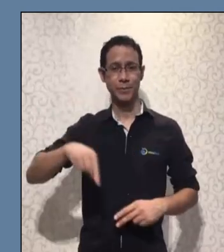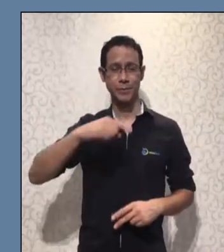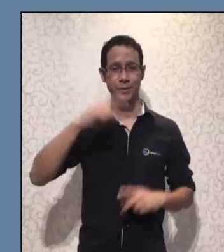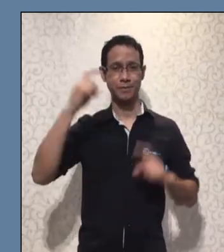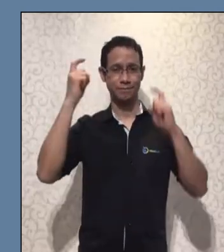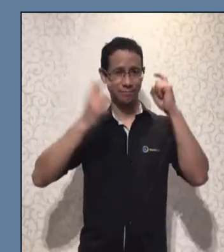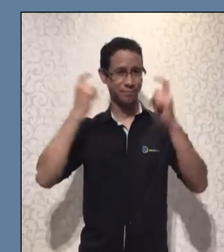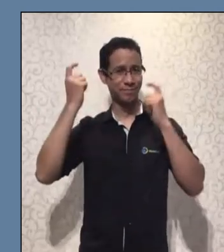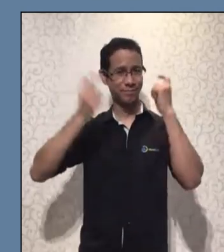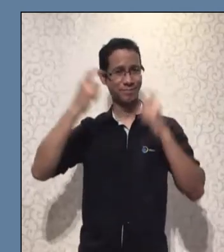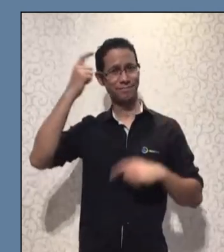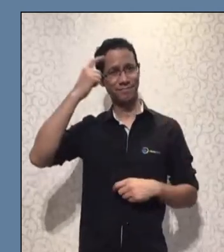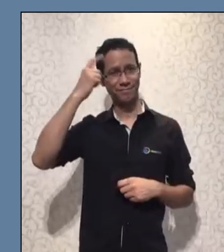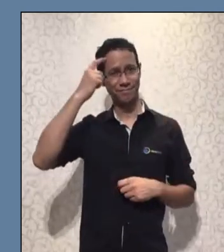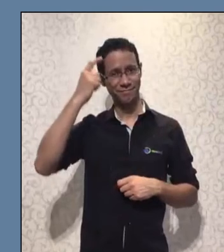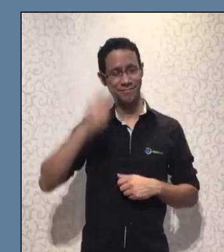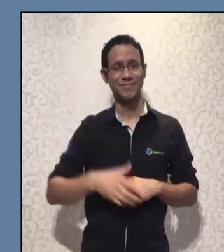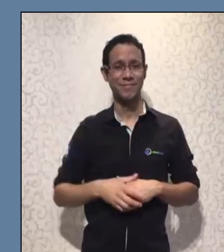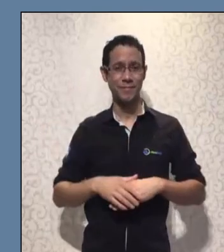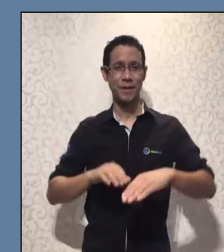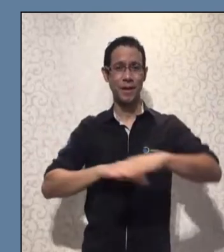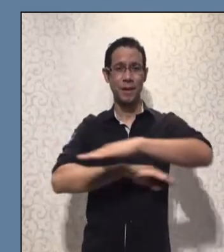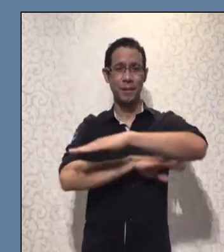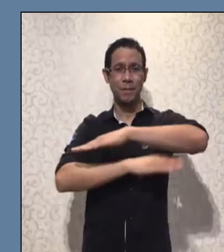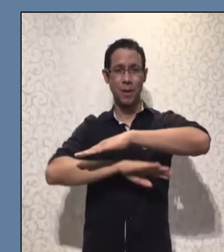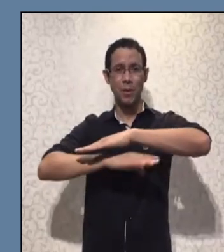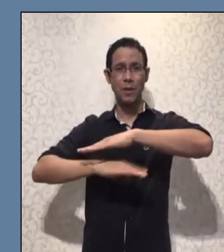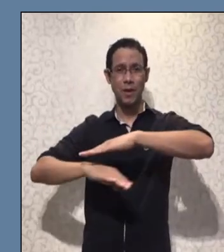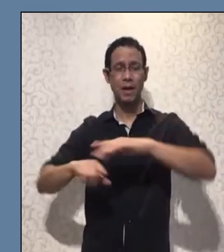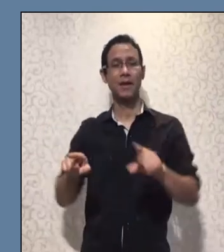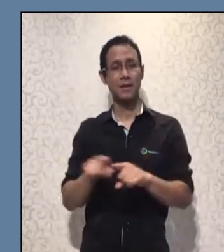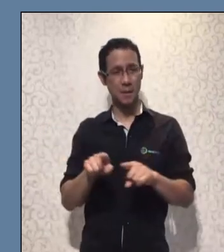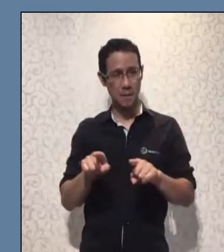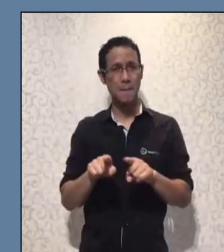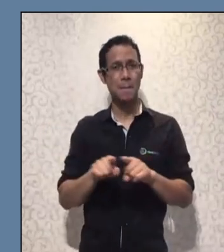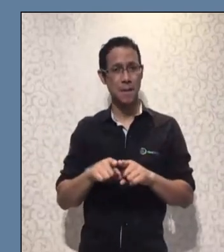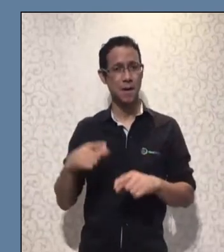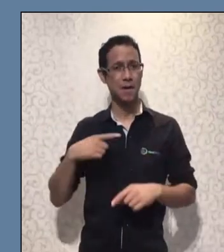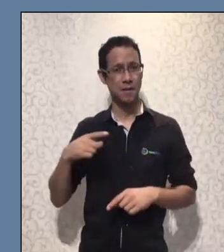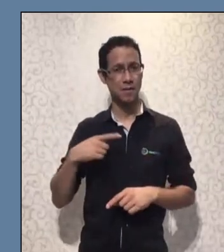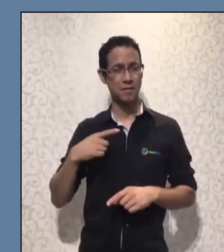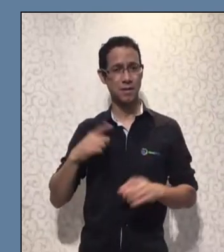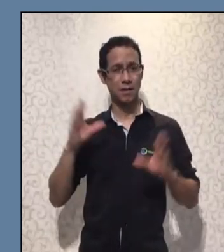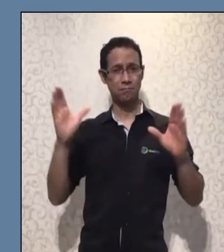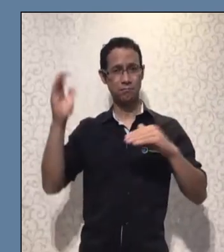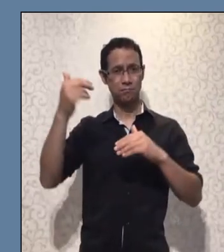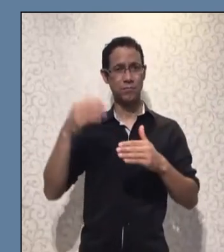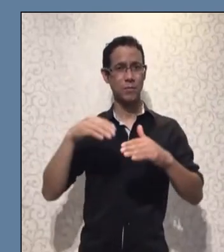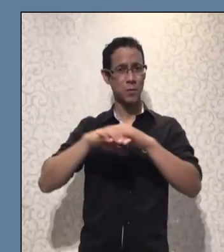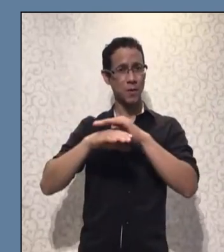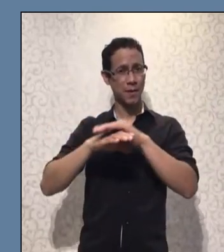e a Pinacoteca, parte da coleção da Pinacoteca, uma coleção que é filha, digamos,